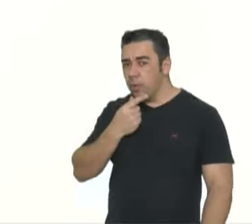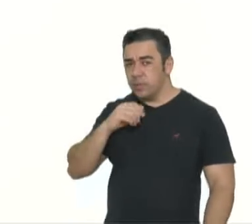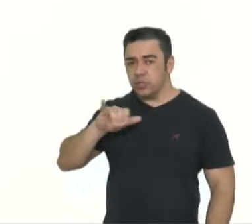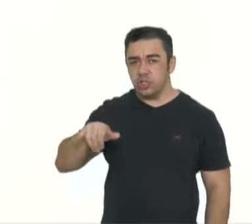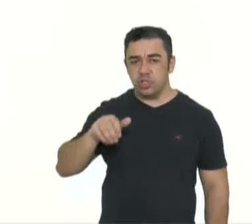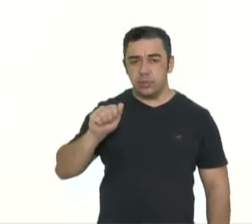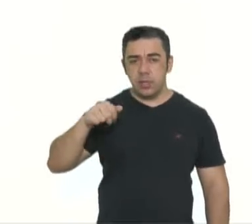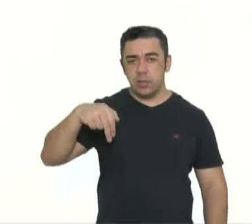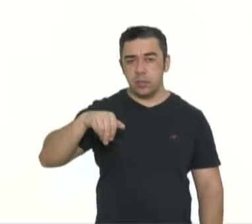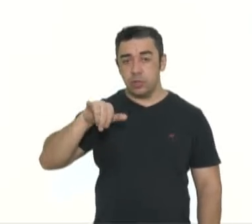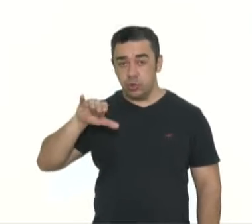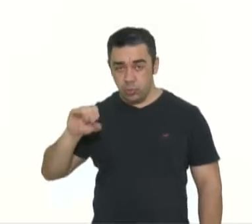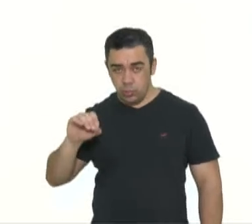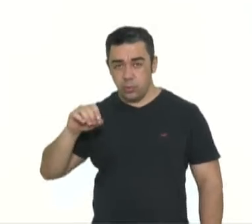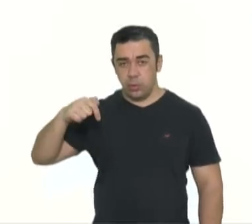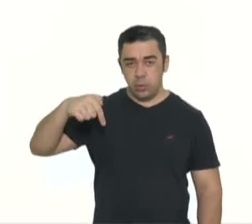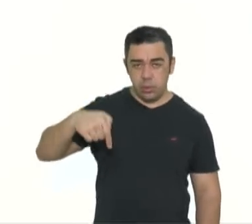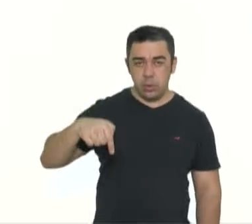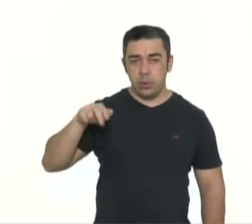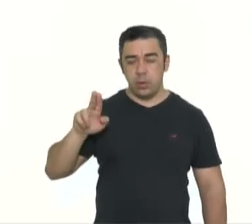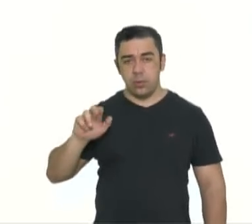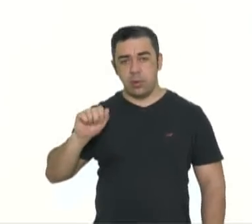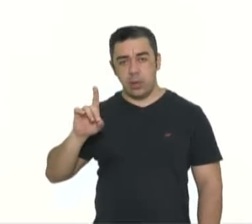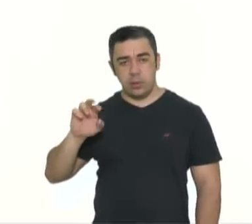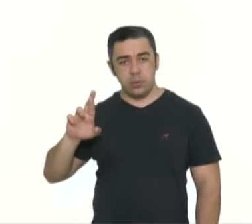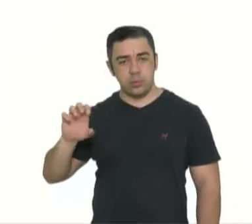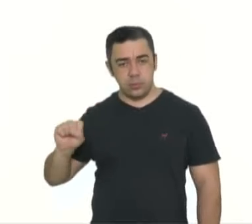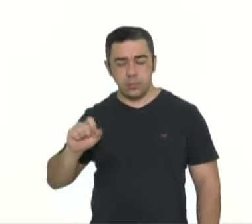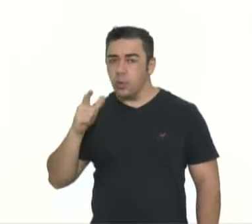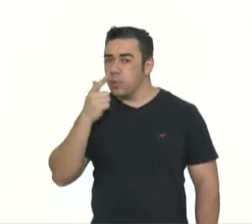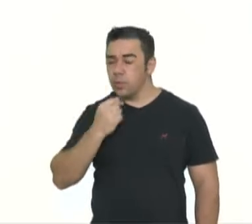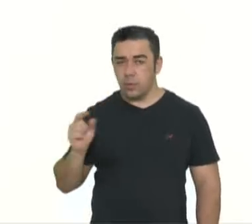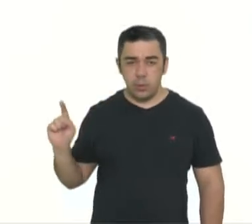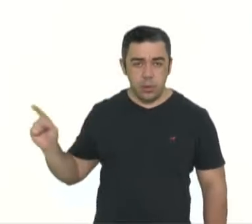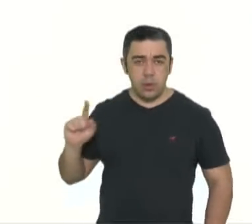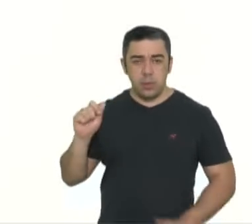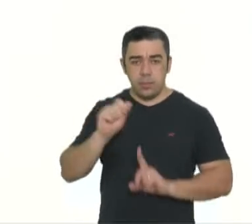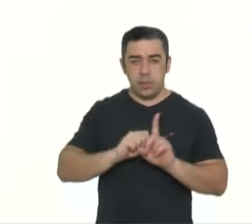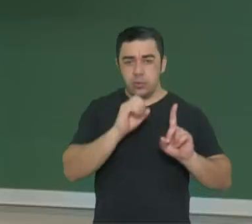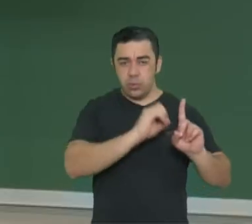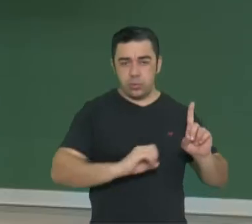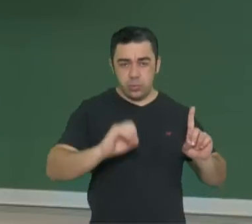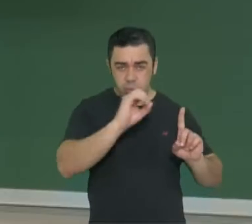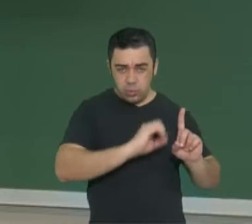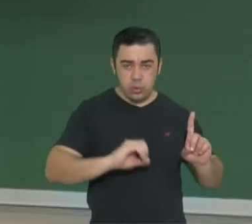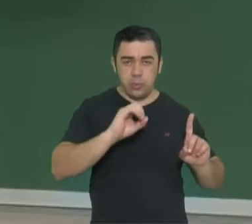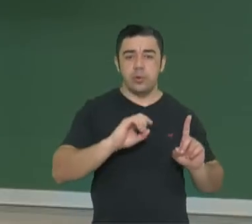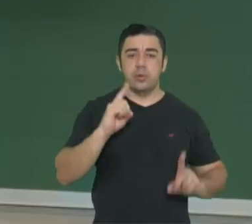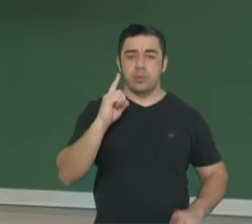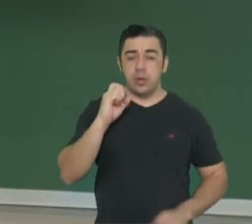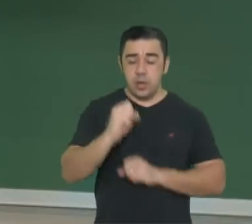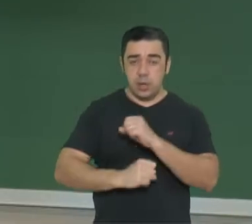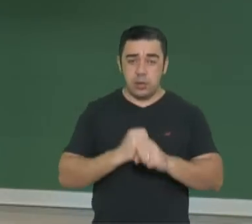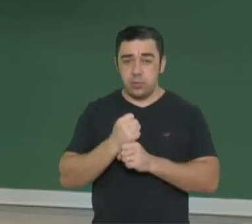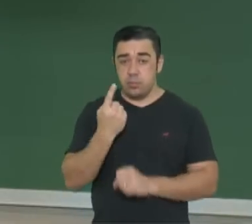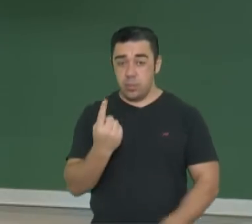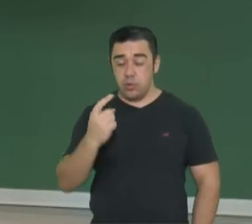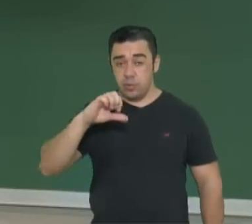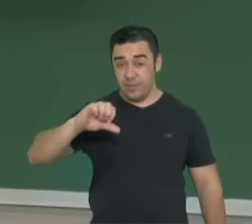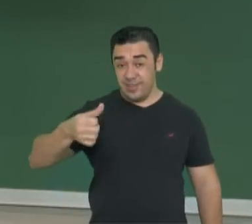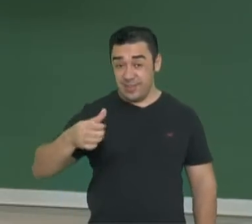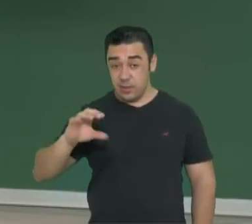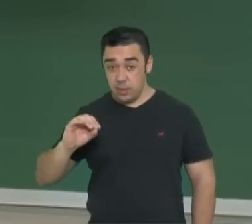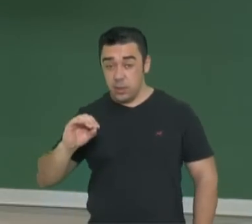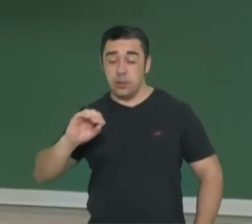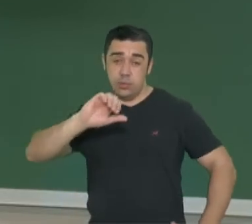vitória eleitoral do Jânio Quadros nas eleições de outubro de 1960 para